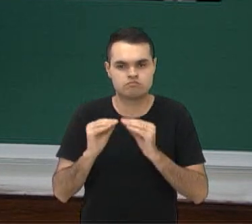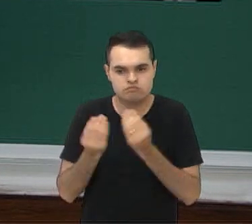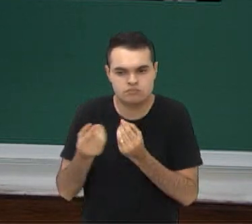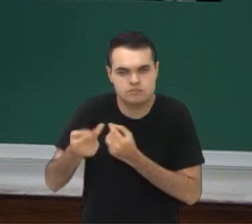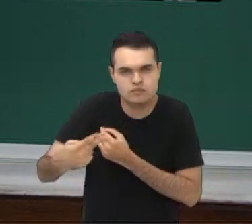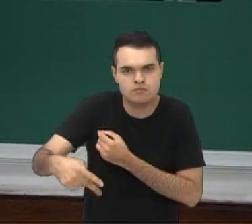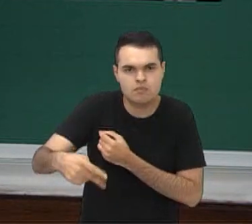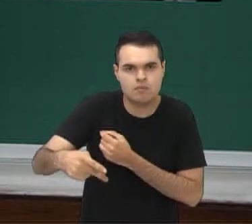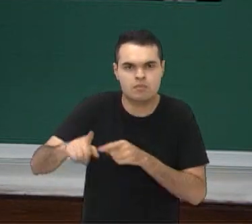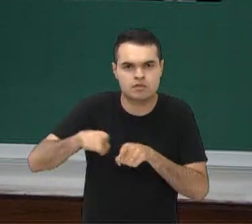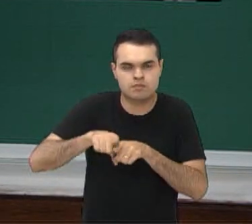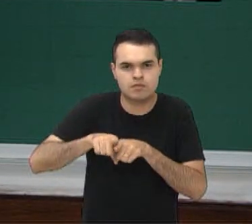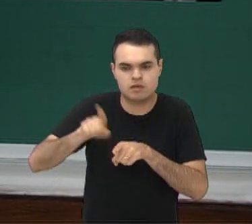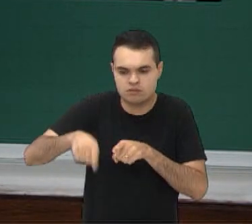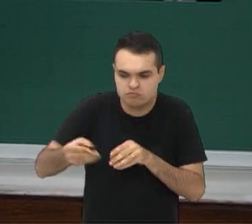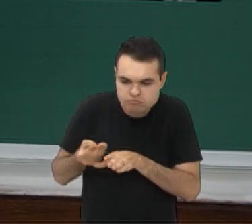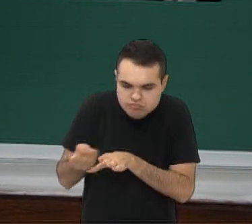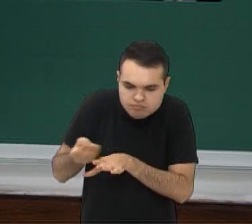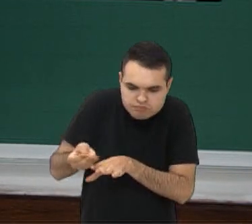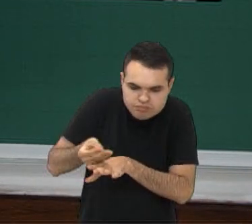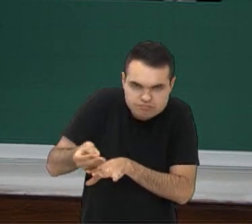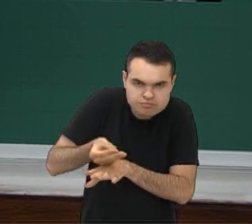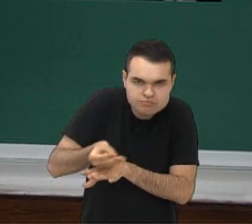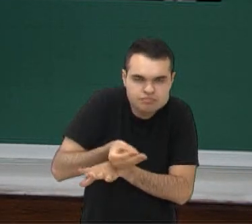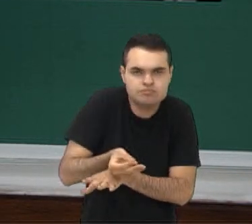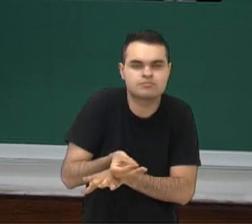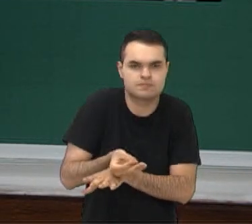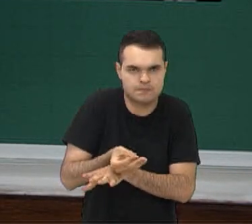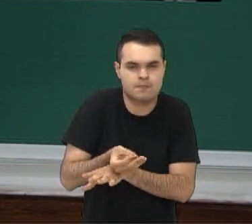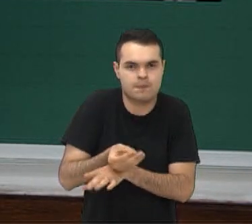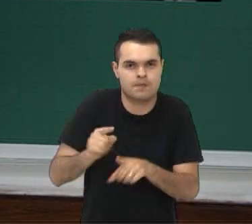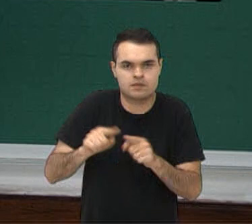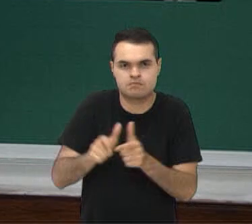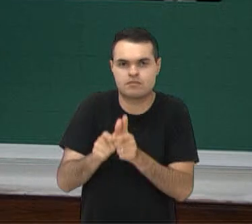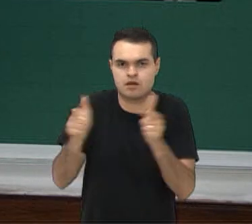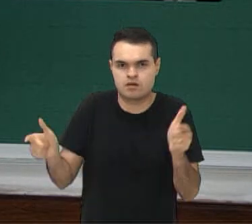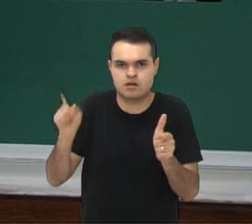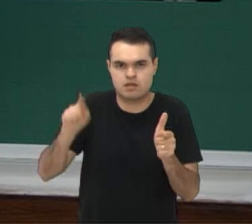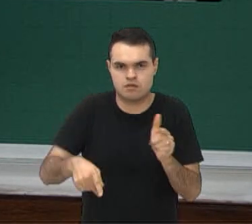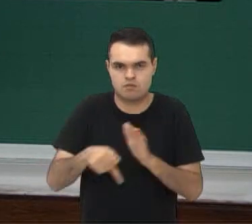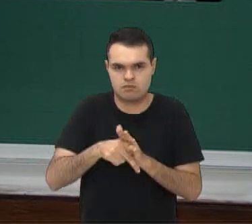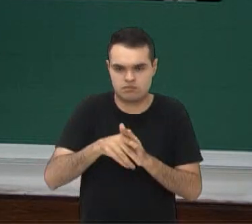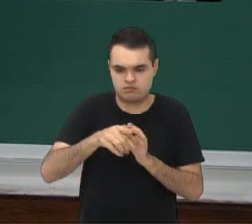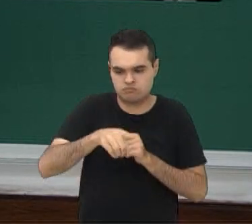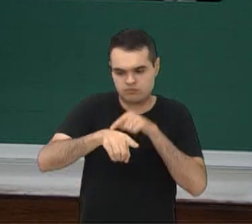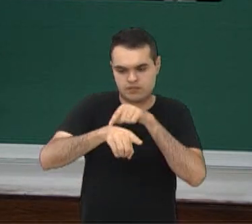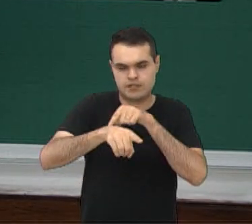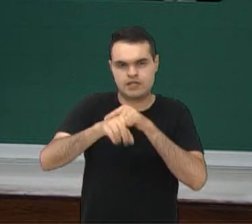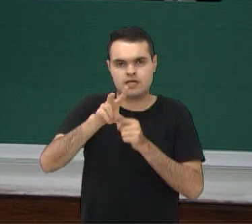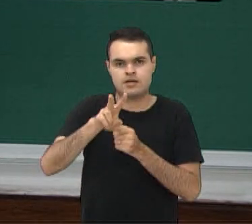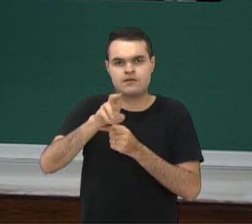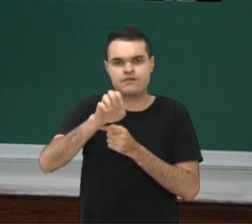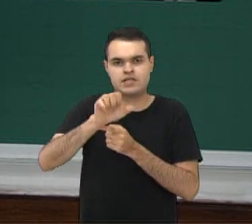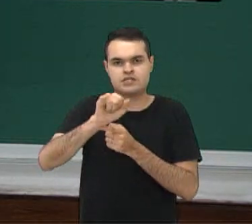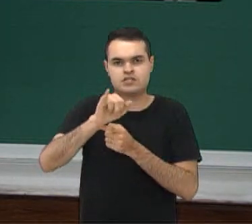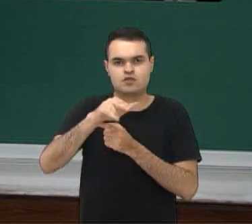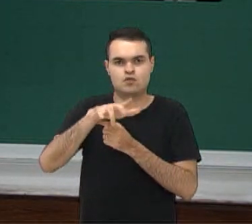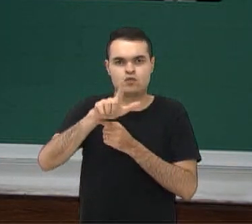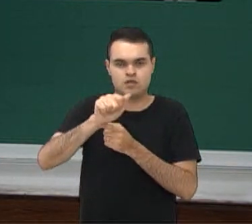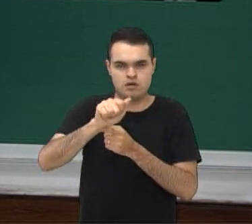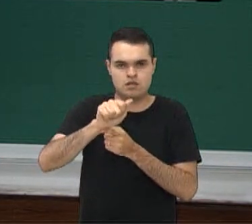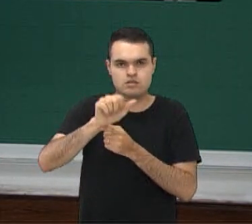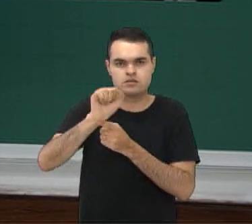líquido nutritivo também, mas a maior parte da nutrição do espermatozoide é pela vesícula seminal. Tá? Então, aqui,